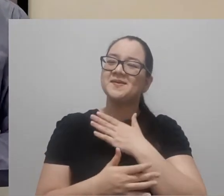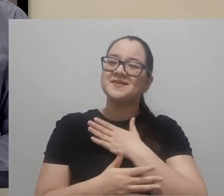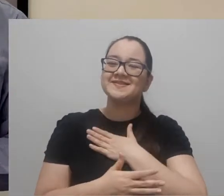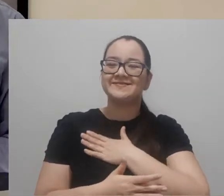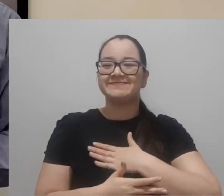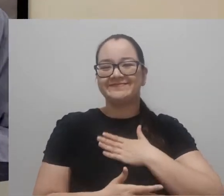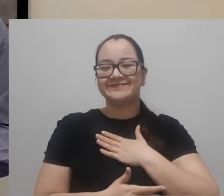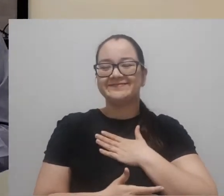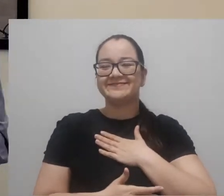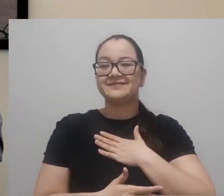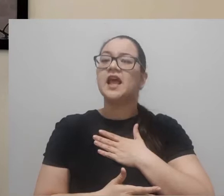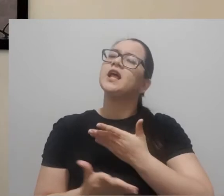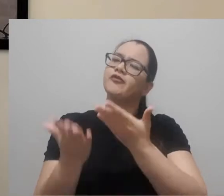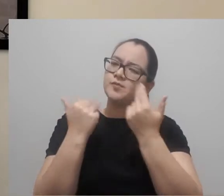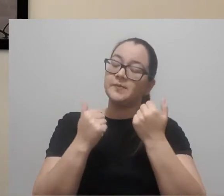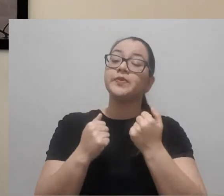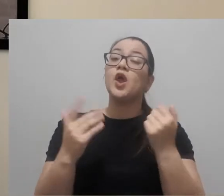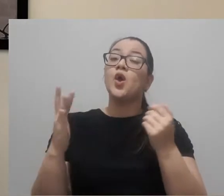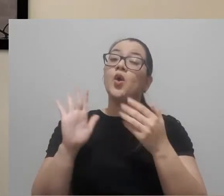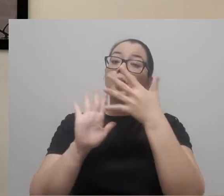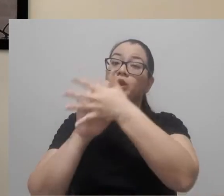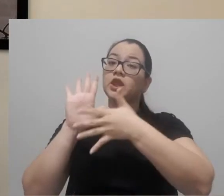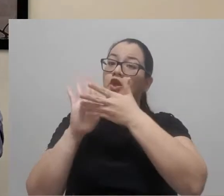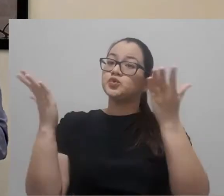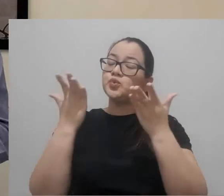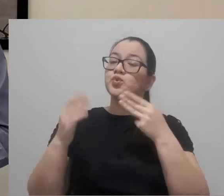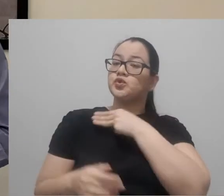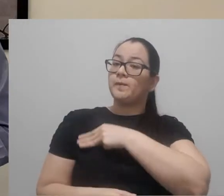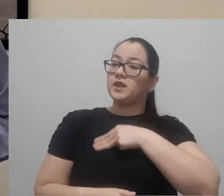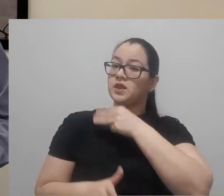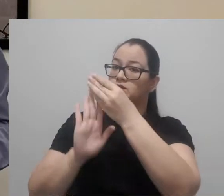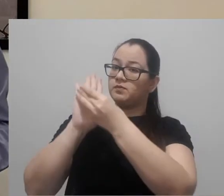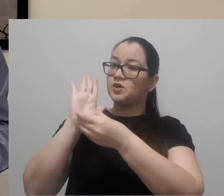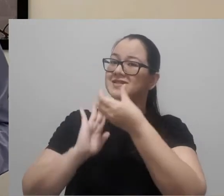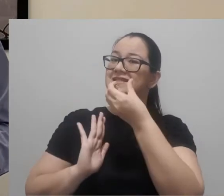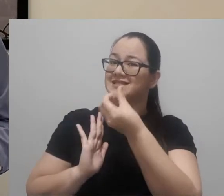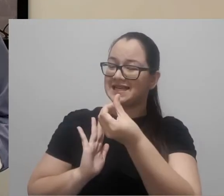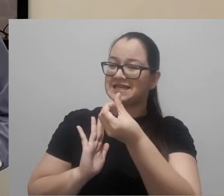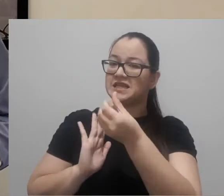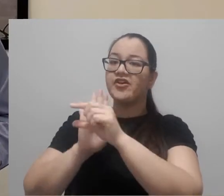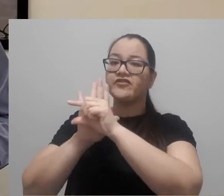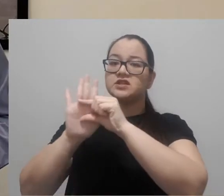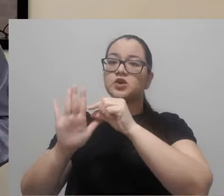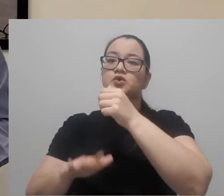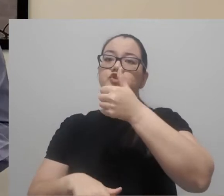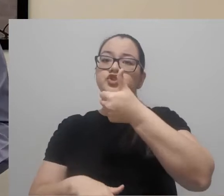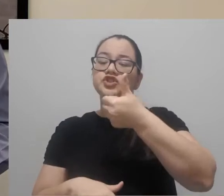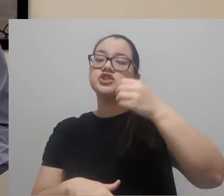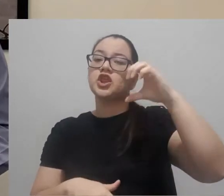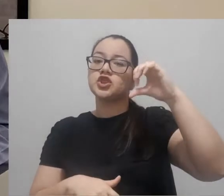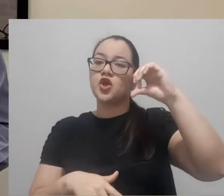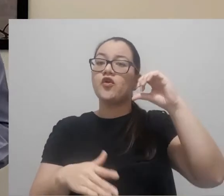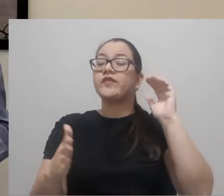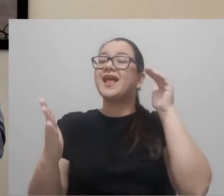povo. Então vamos lá. O texto de hoje, Mateus capítulo 6, versículos 19 até o